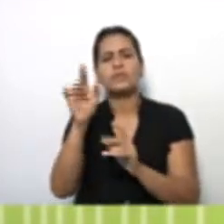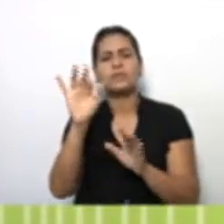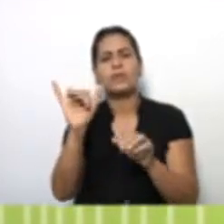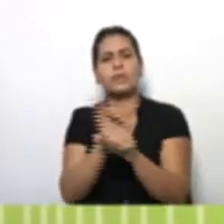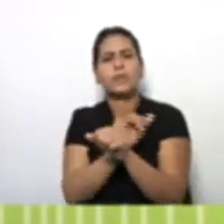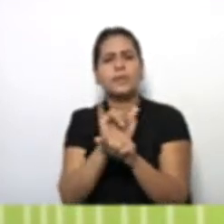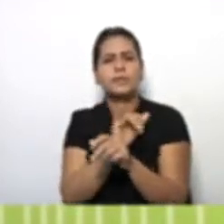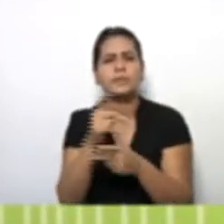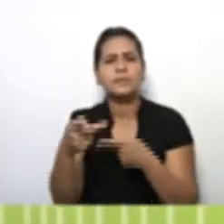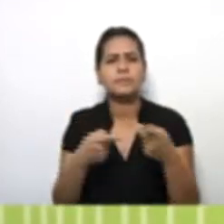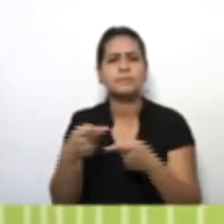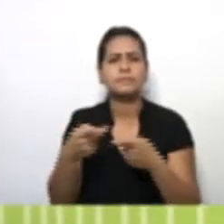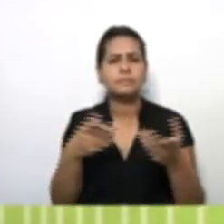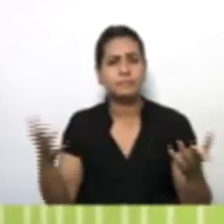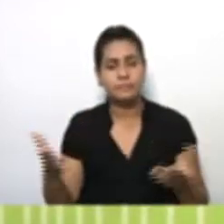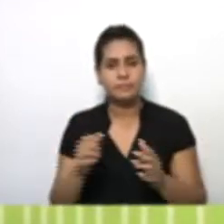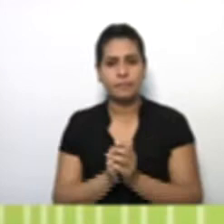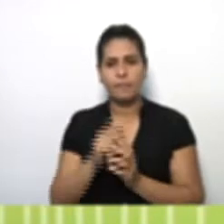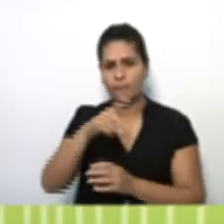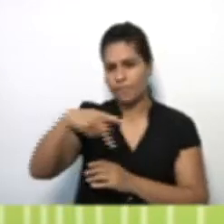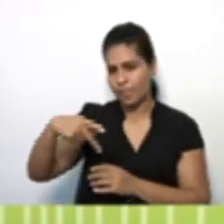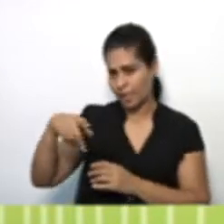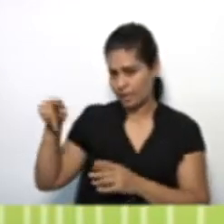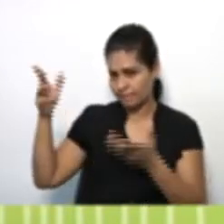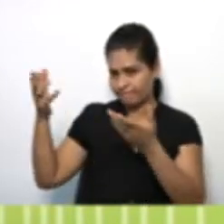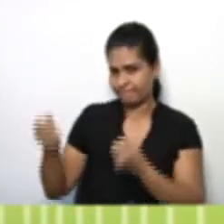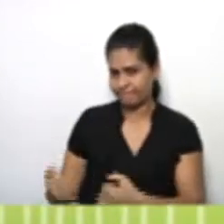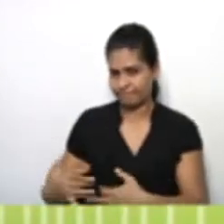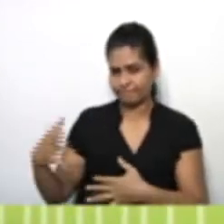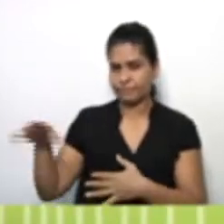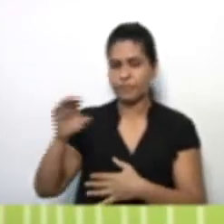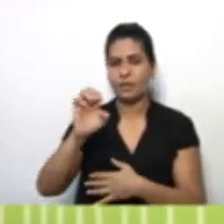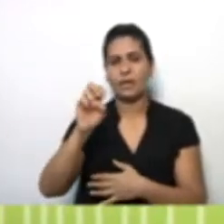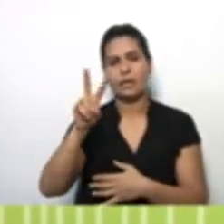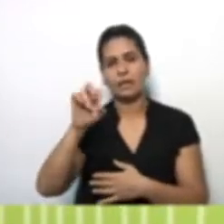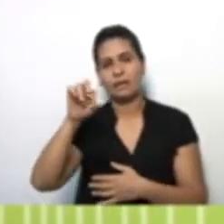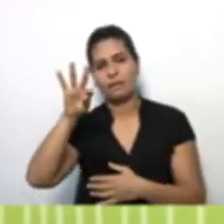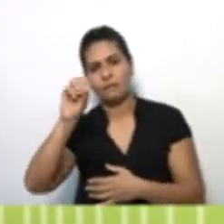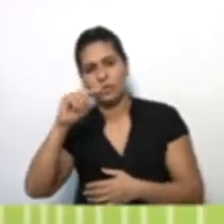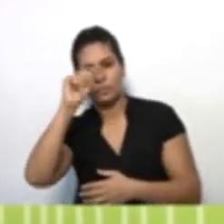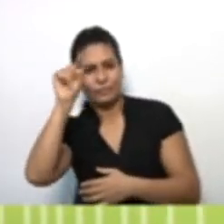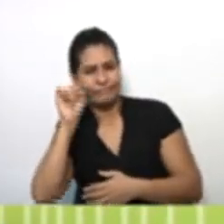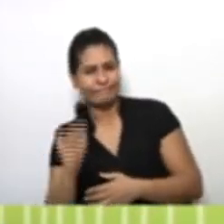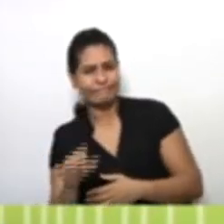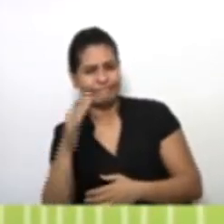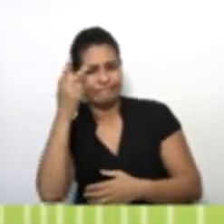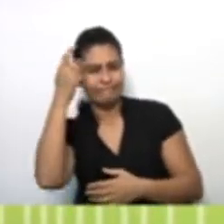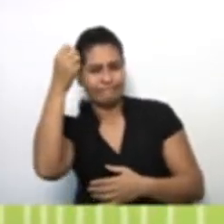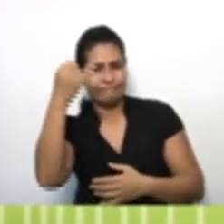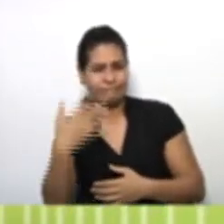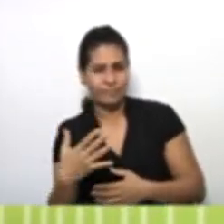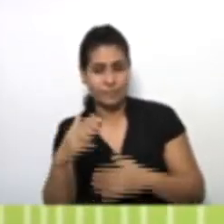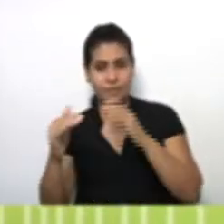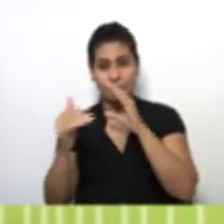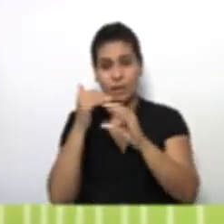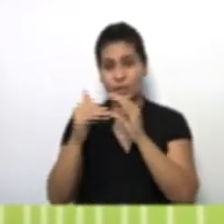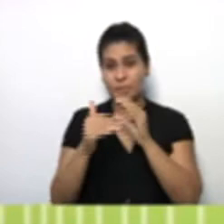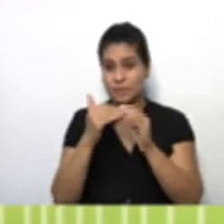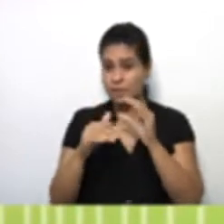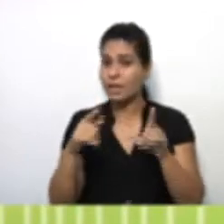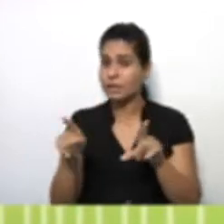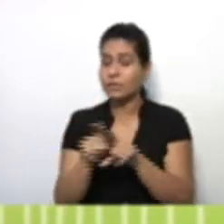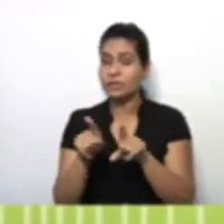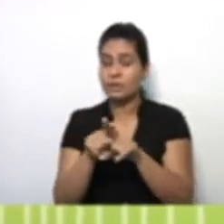ok? O professor Everton tocou muito bem nessa situação aí da dúvida, da questão. Ele está aqui no chat, alguns alunos